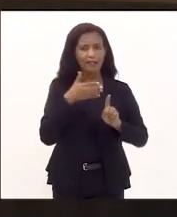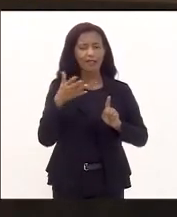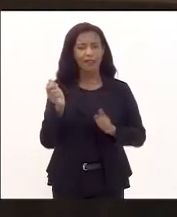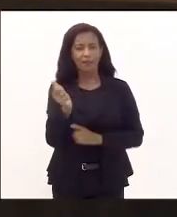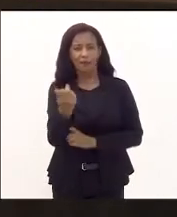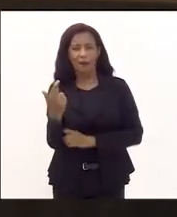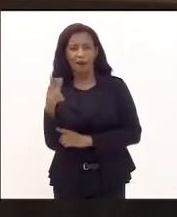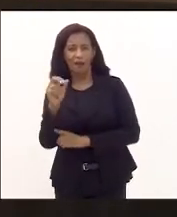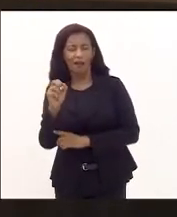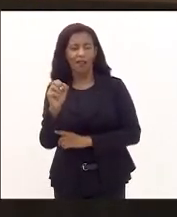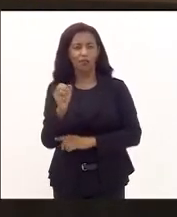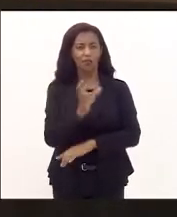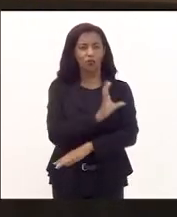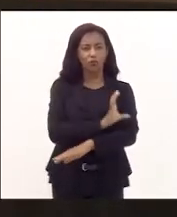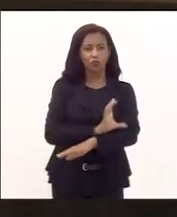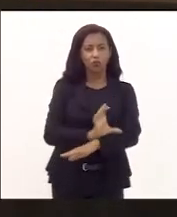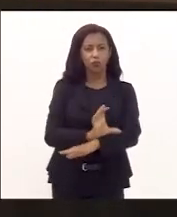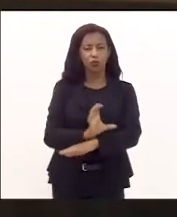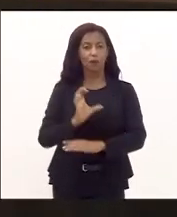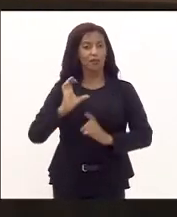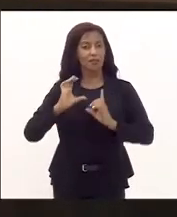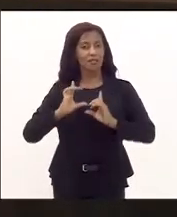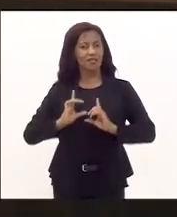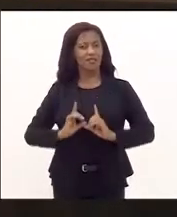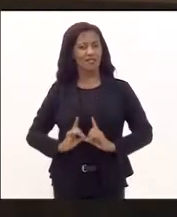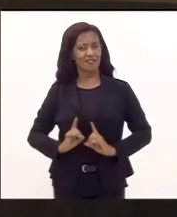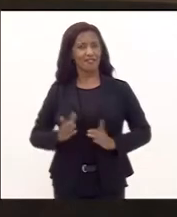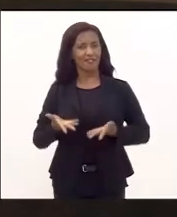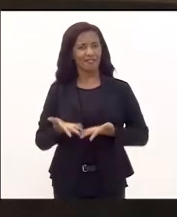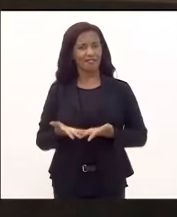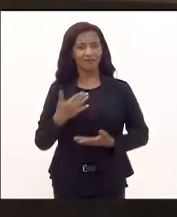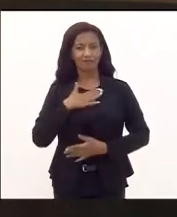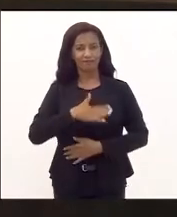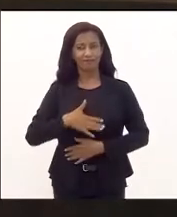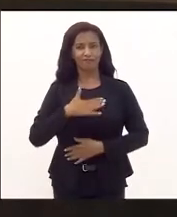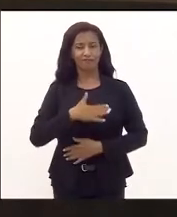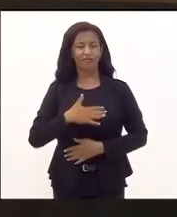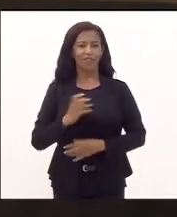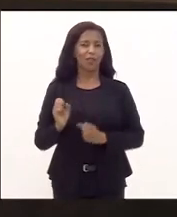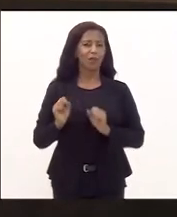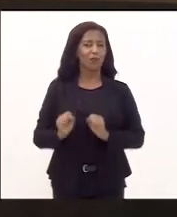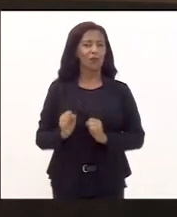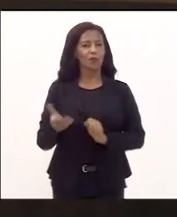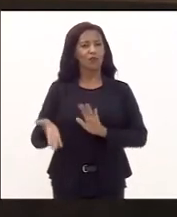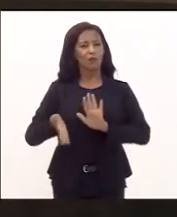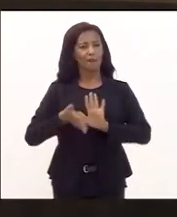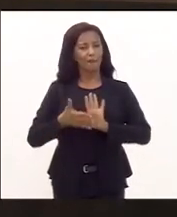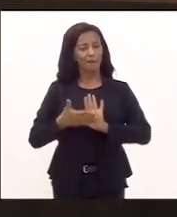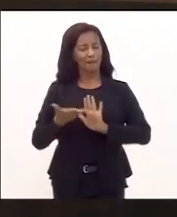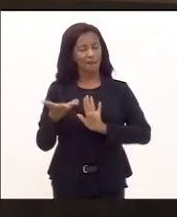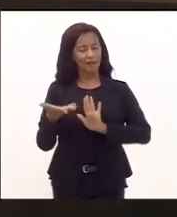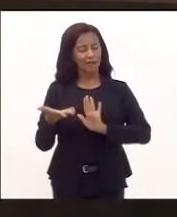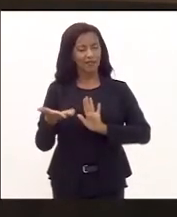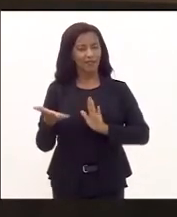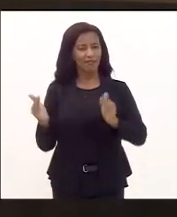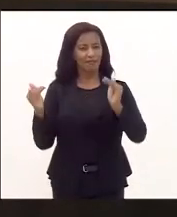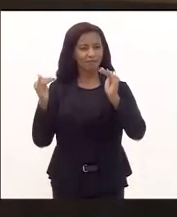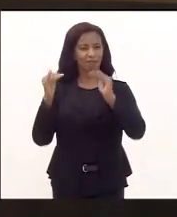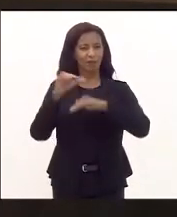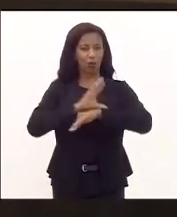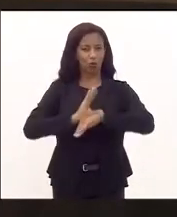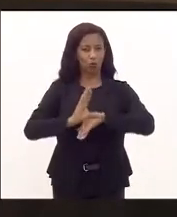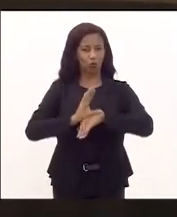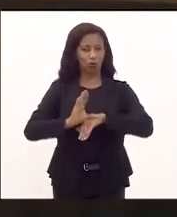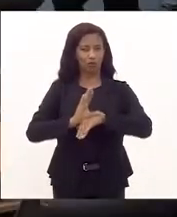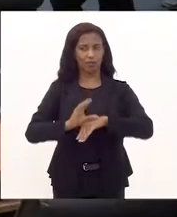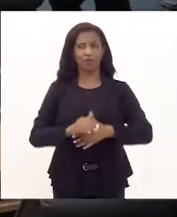para a cultura, para a cidadania. Então, fico muito feliz em poder ser o parecerista, e o meu parecer é pela